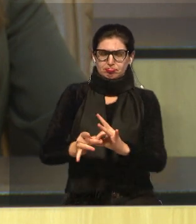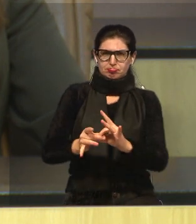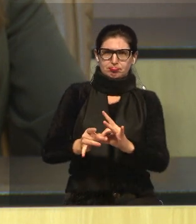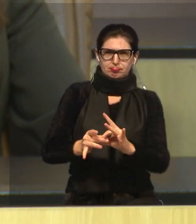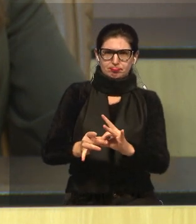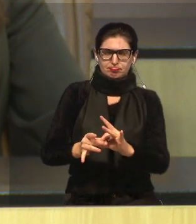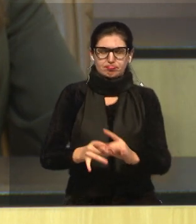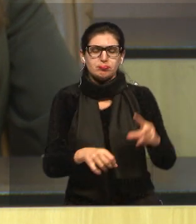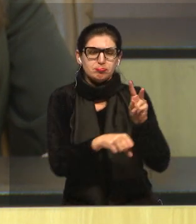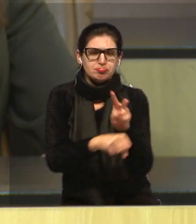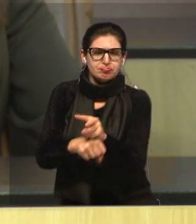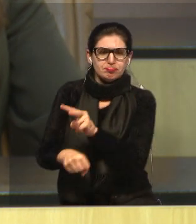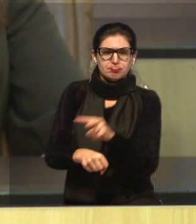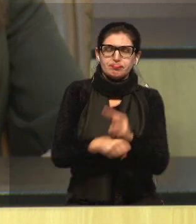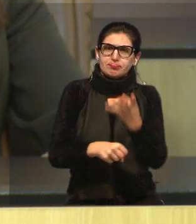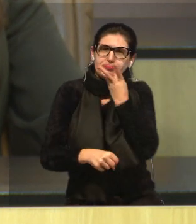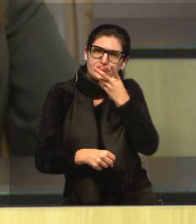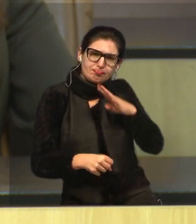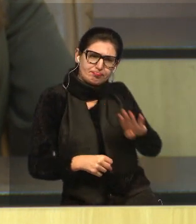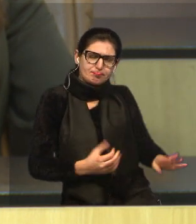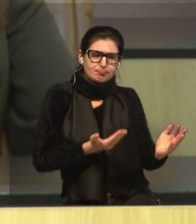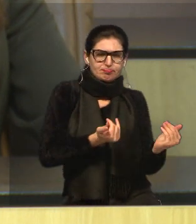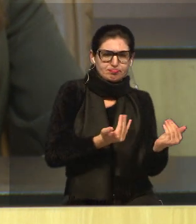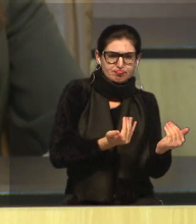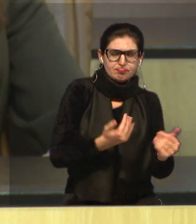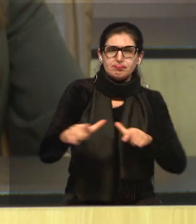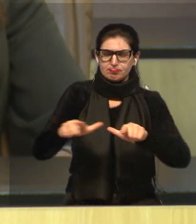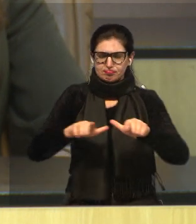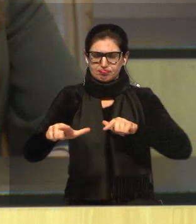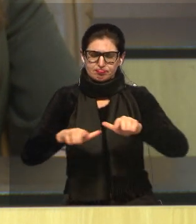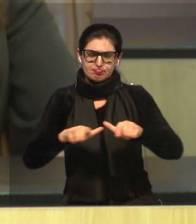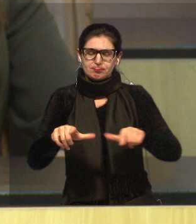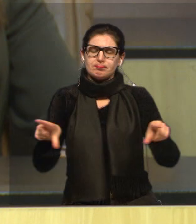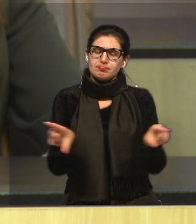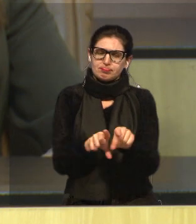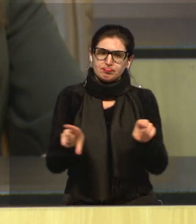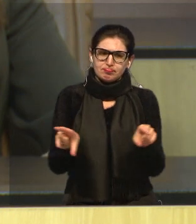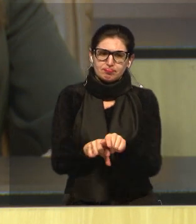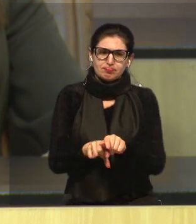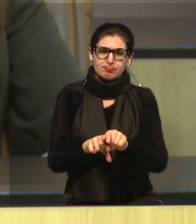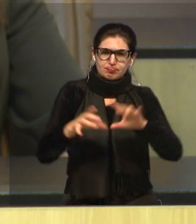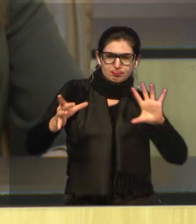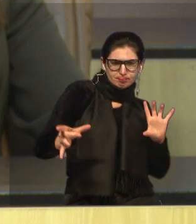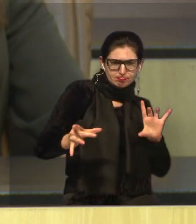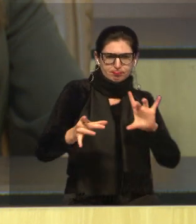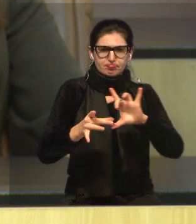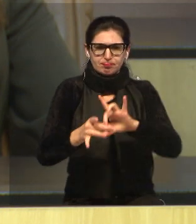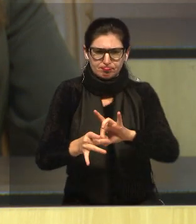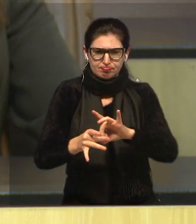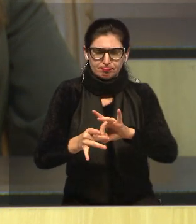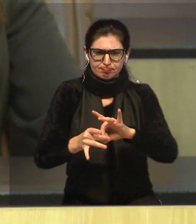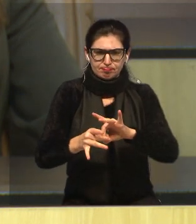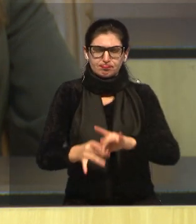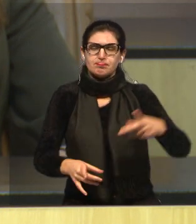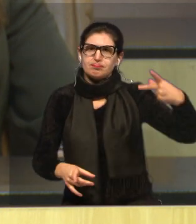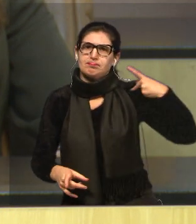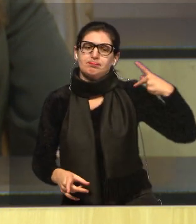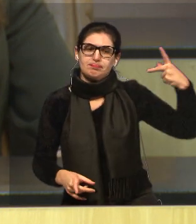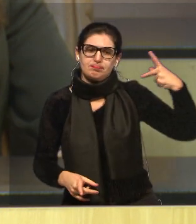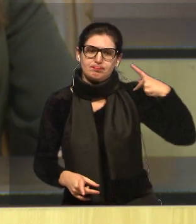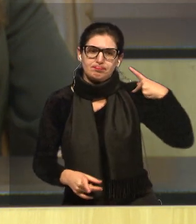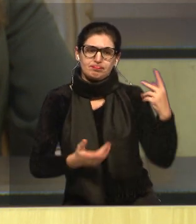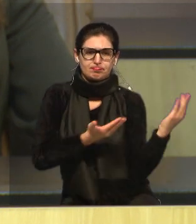rede protetiva tem trabalhado também de forma harmoniosa em parceria com a Promotoria da Infância